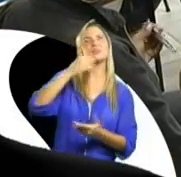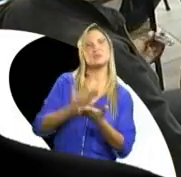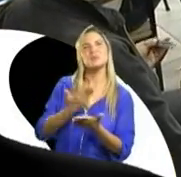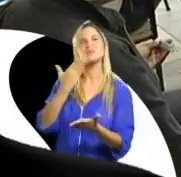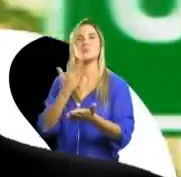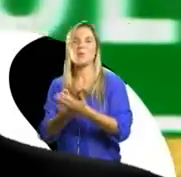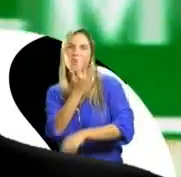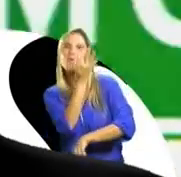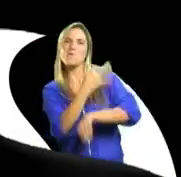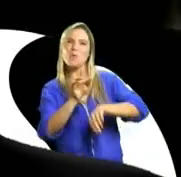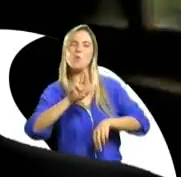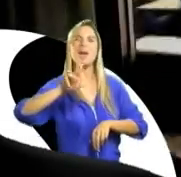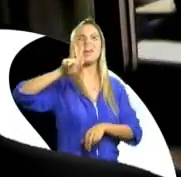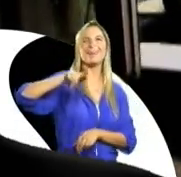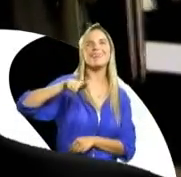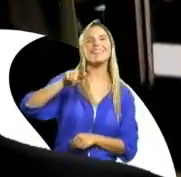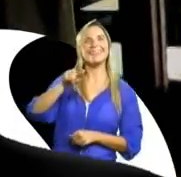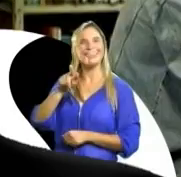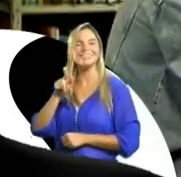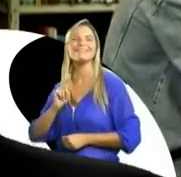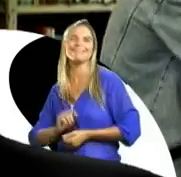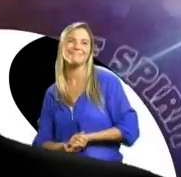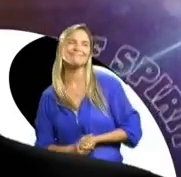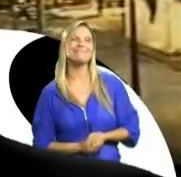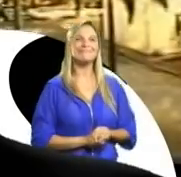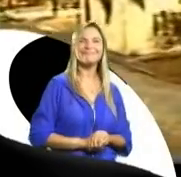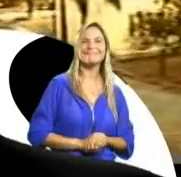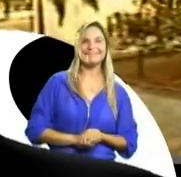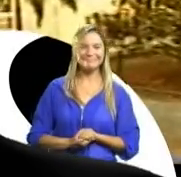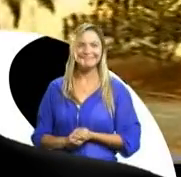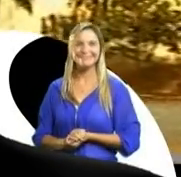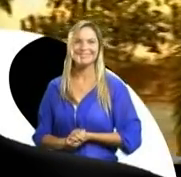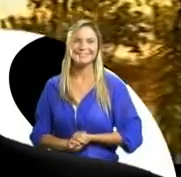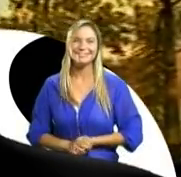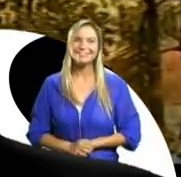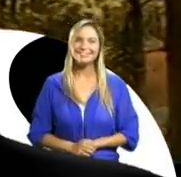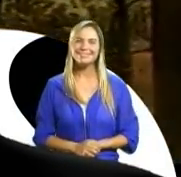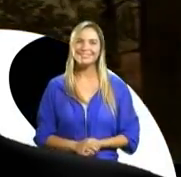Sou FUNED UENG.